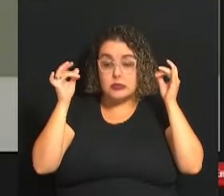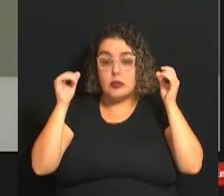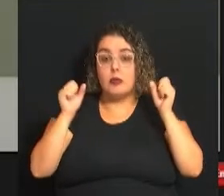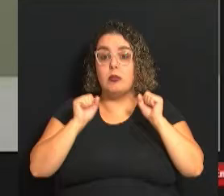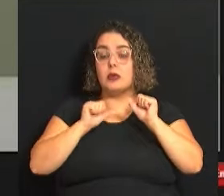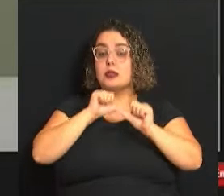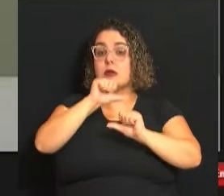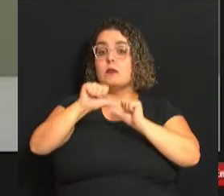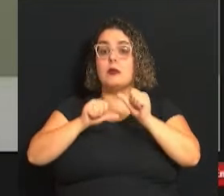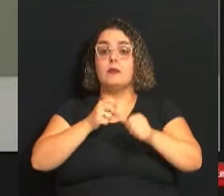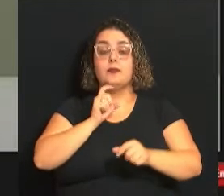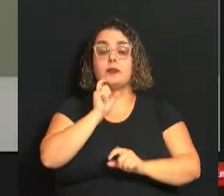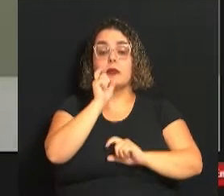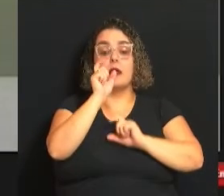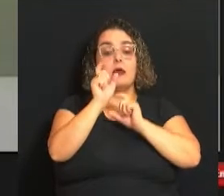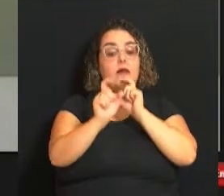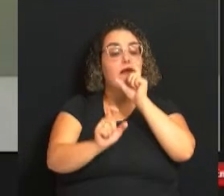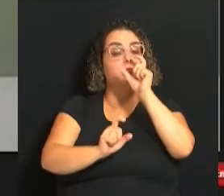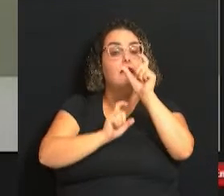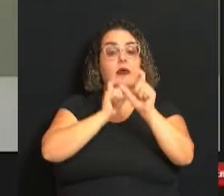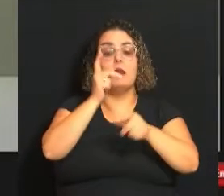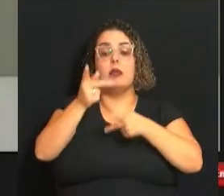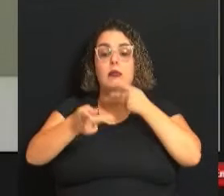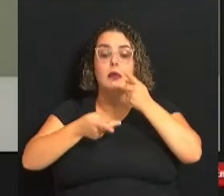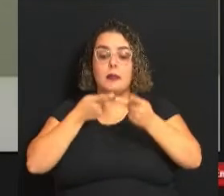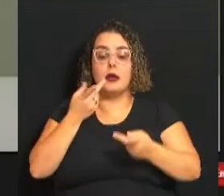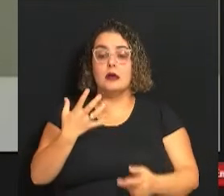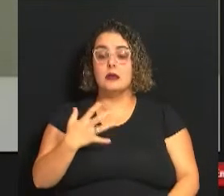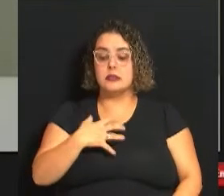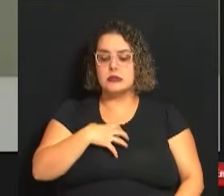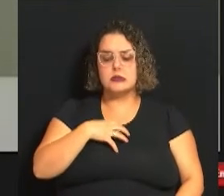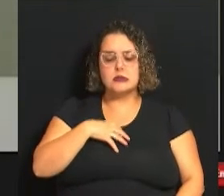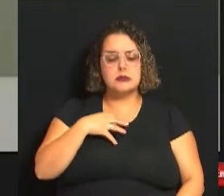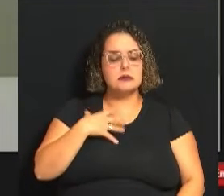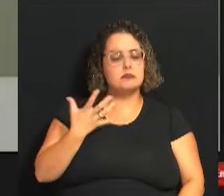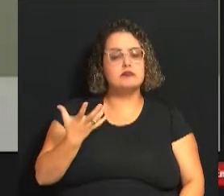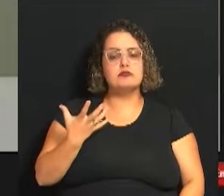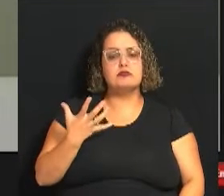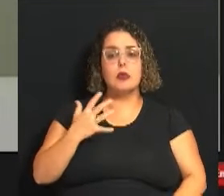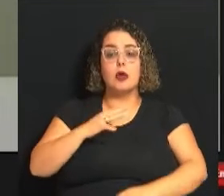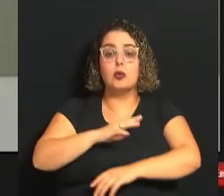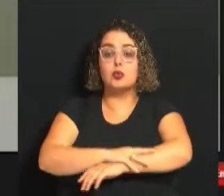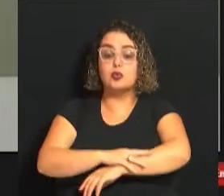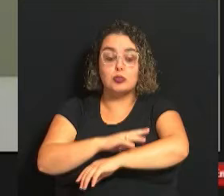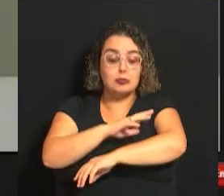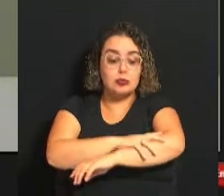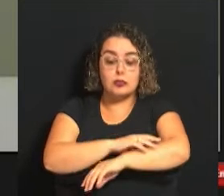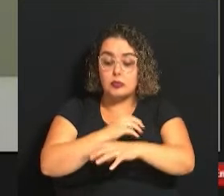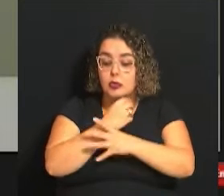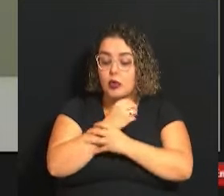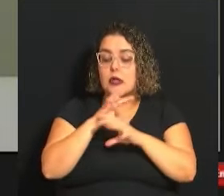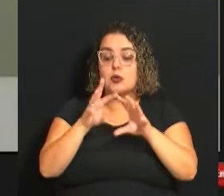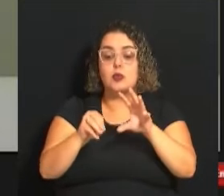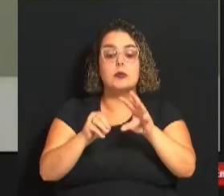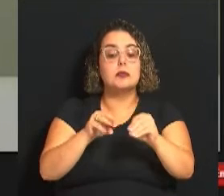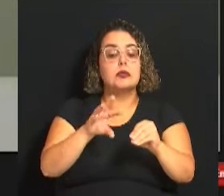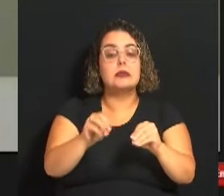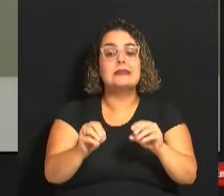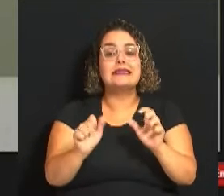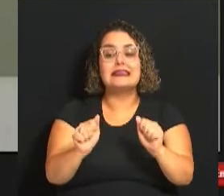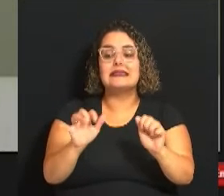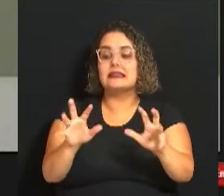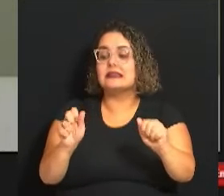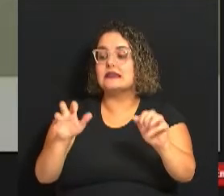da fala, da sensibilidade, muitas vezes também, dependendo da